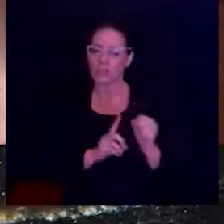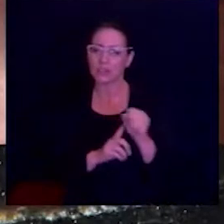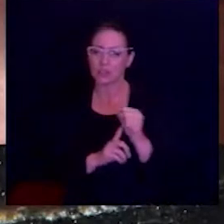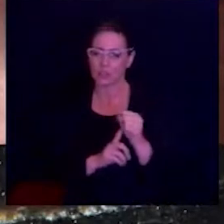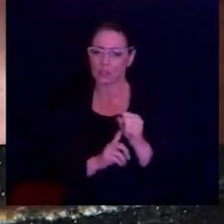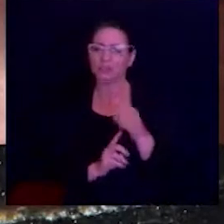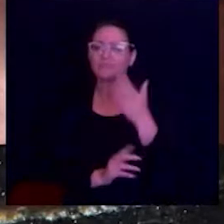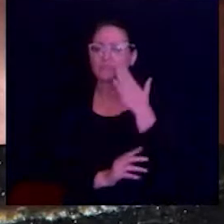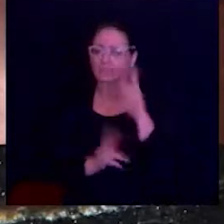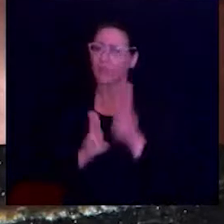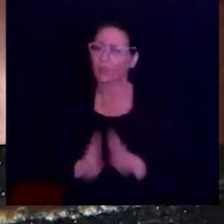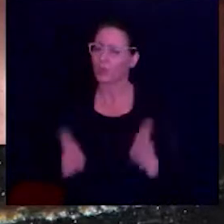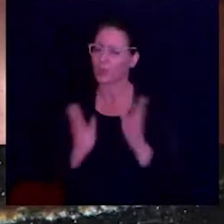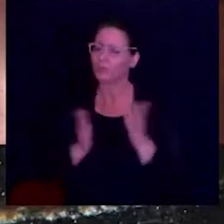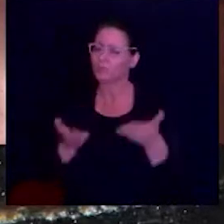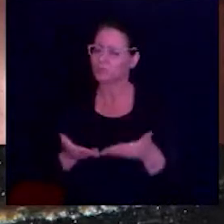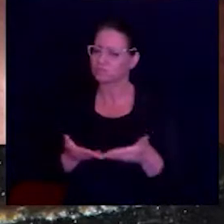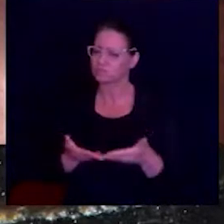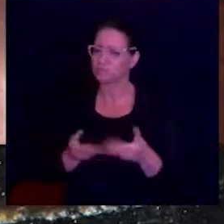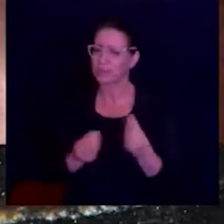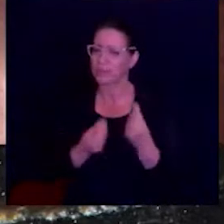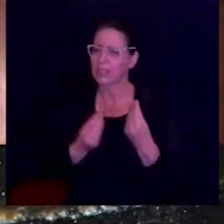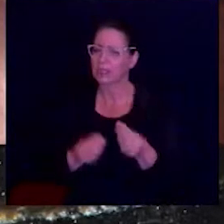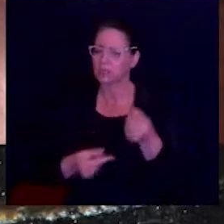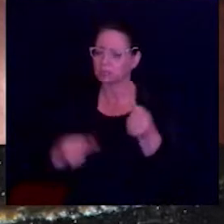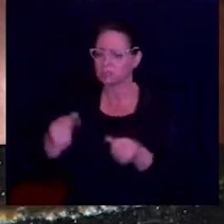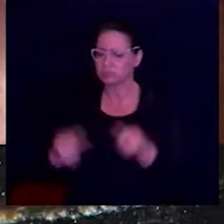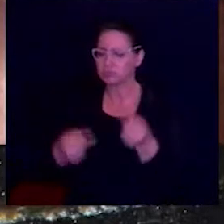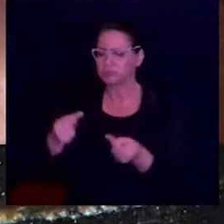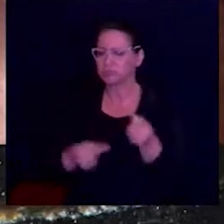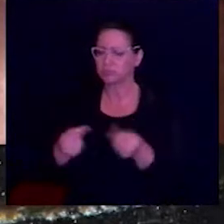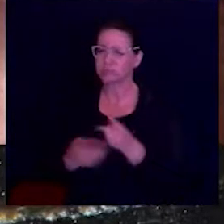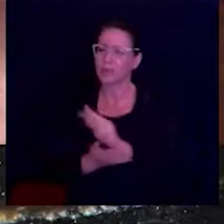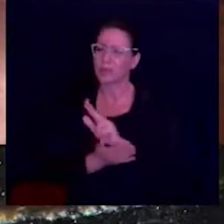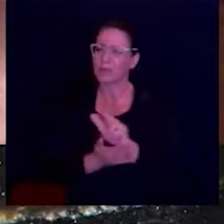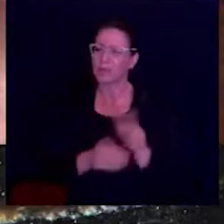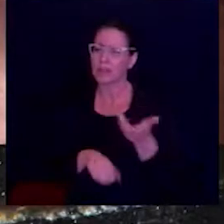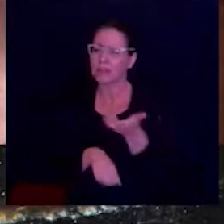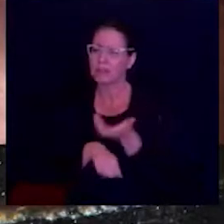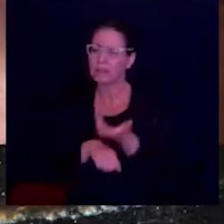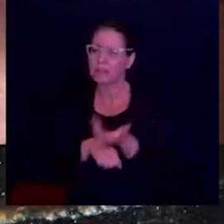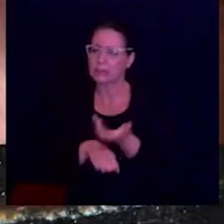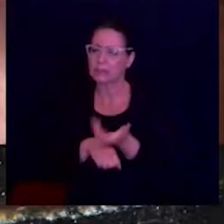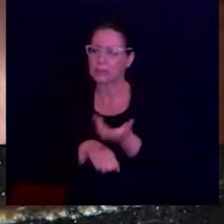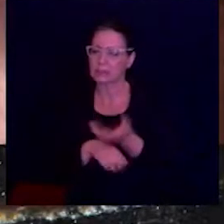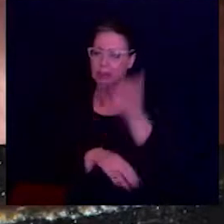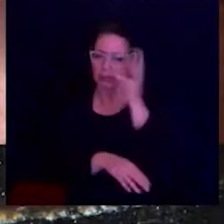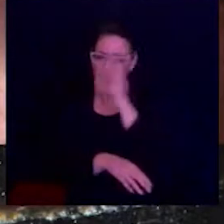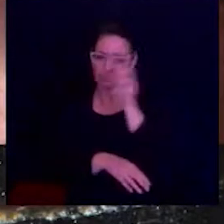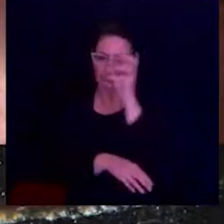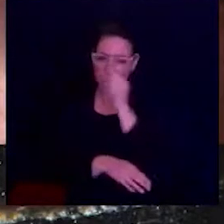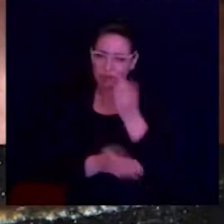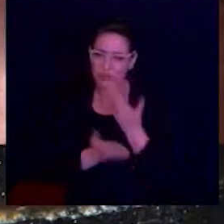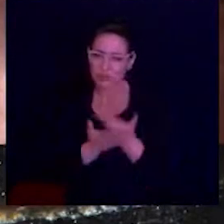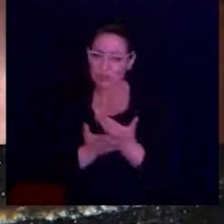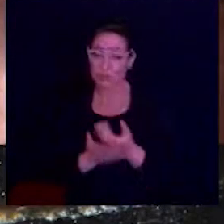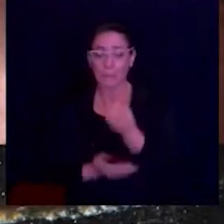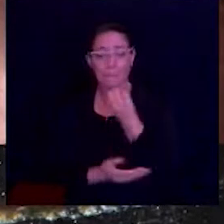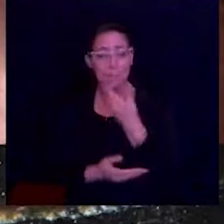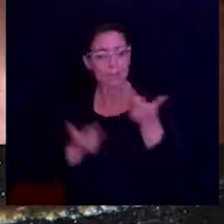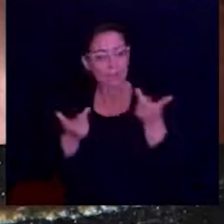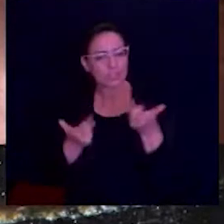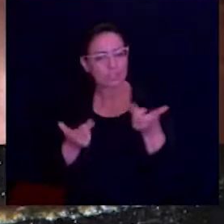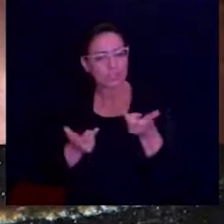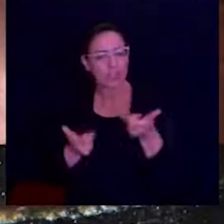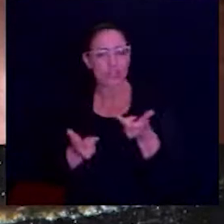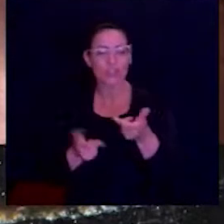proporcionou momentos de discussão nas diversas disciplinas que vocês cursaram. Portanto, boa sorte nessa nova fase de